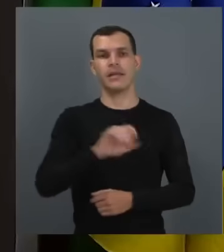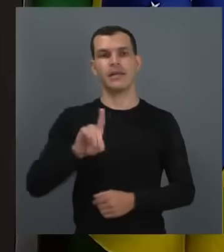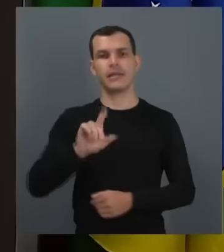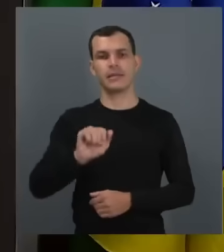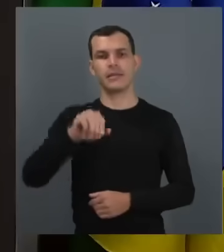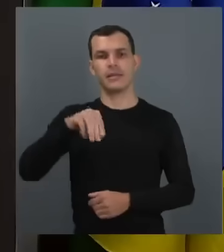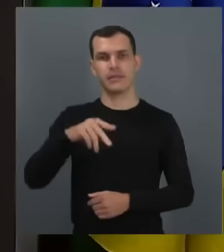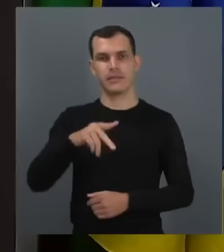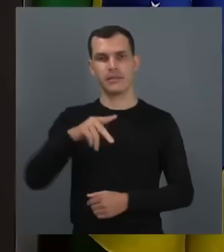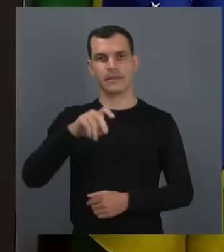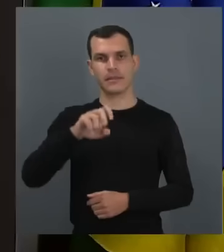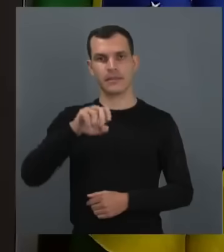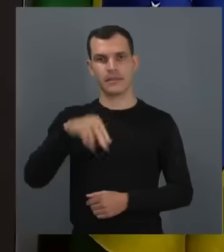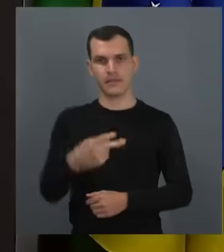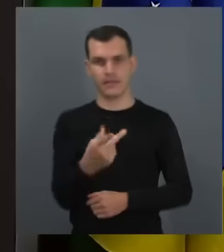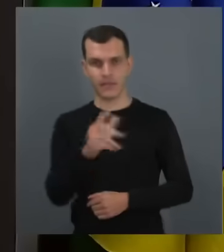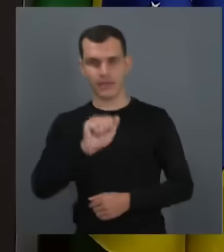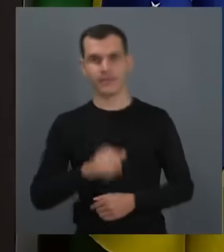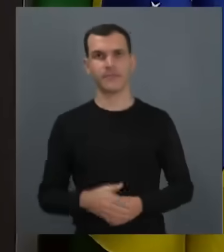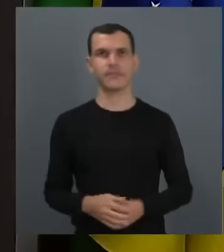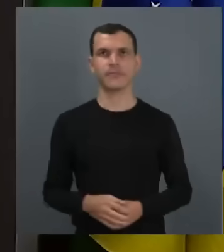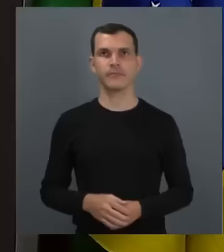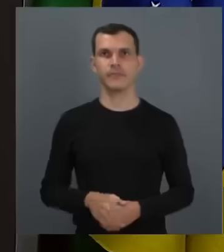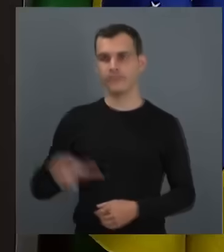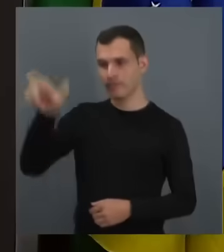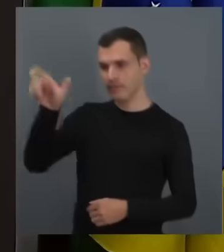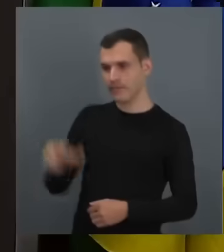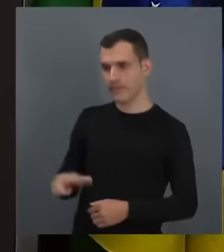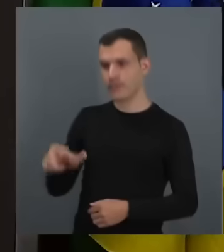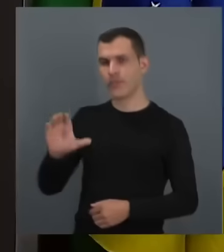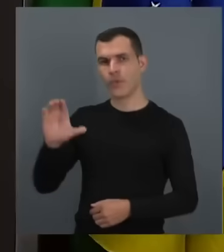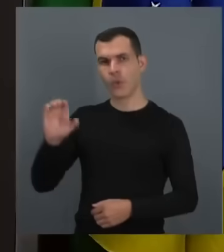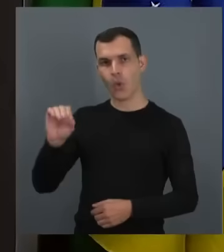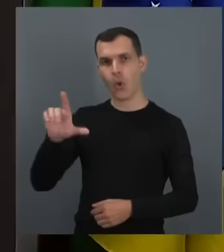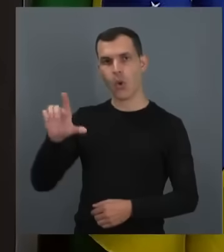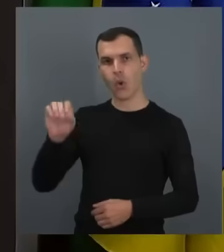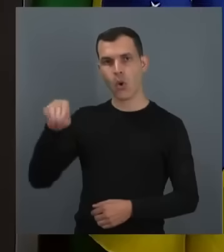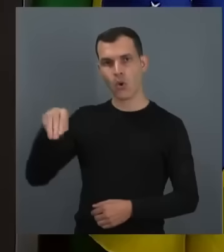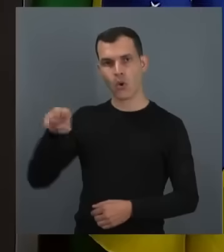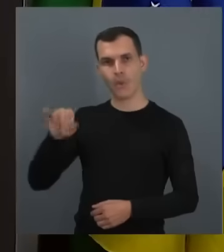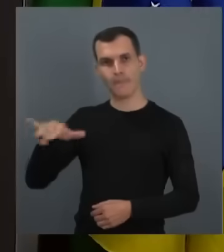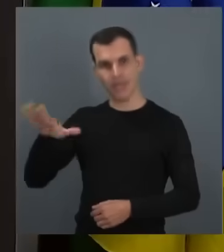O colombiano tinha trabalhado com meu pai,